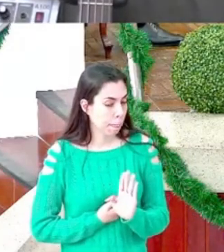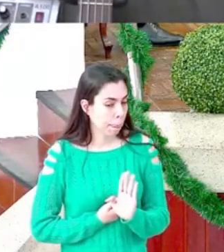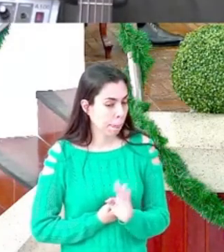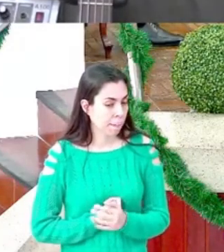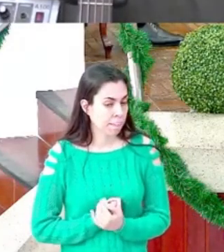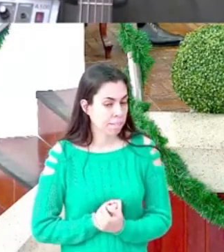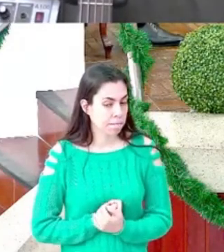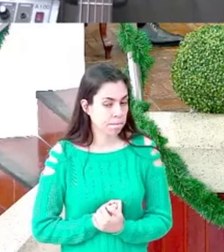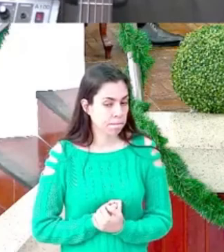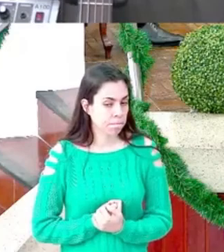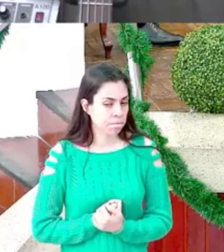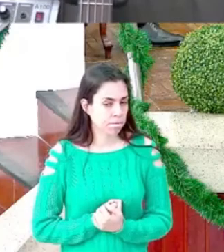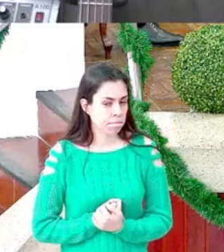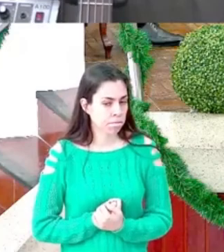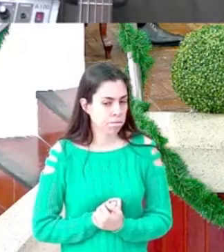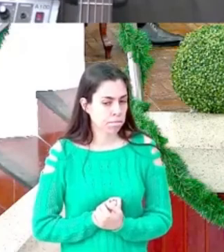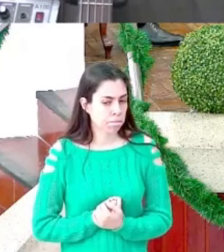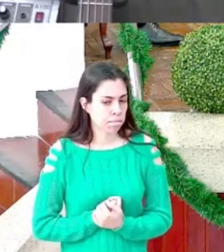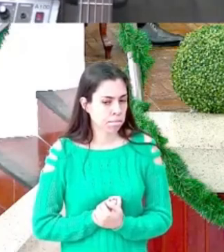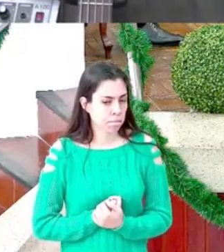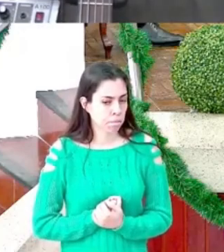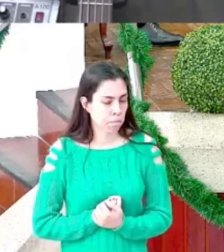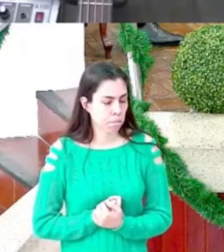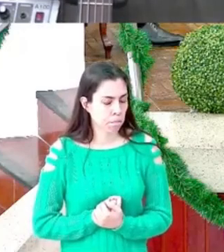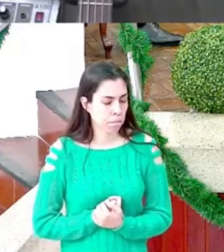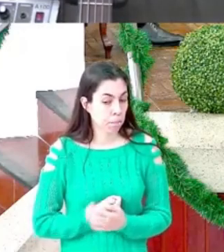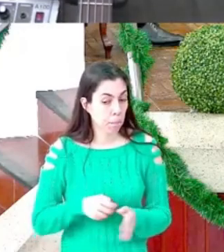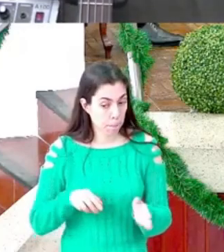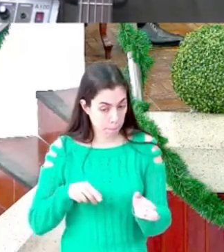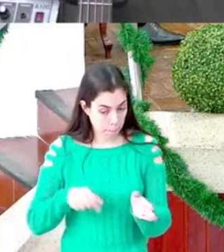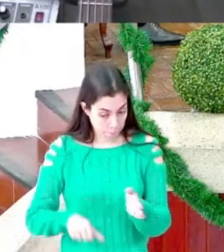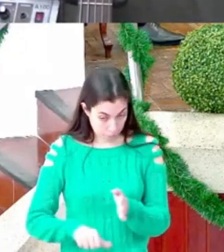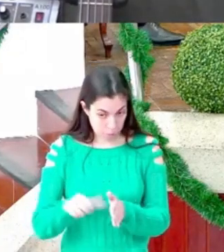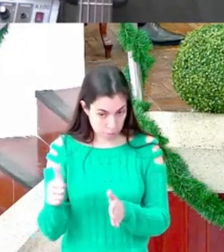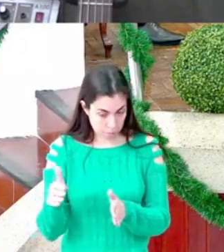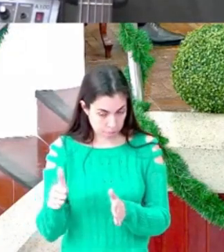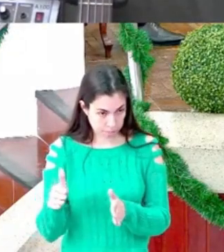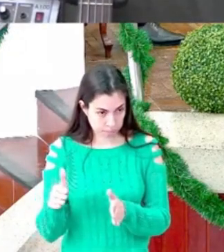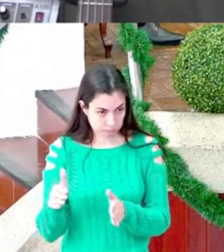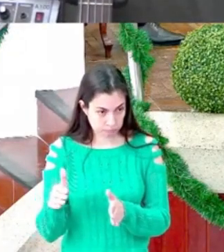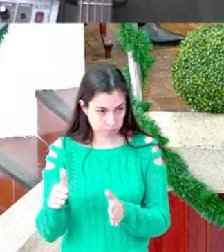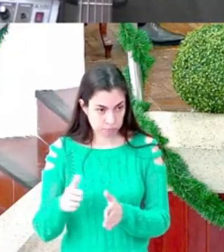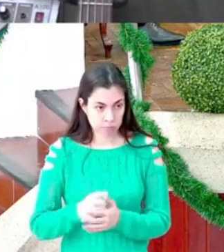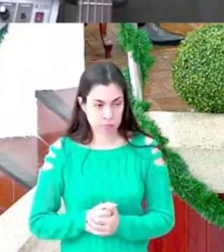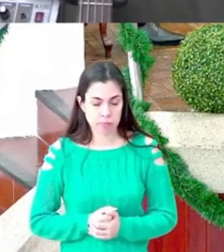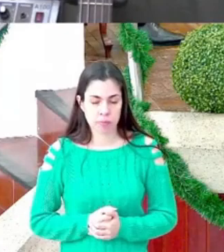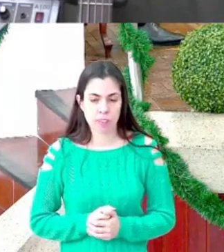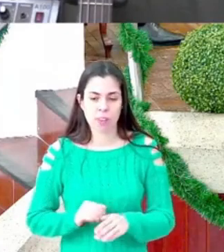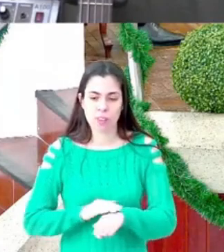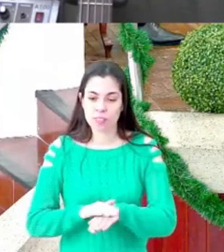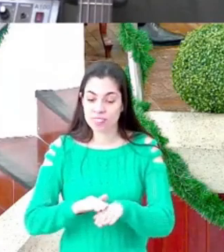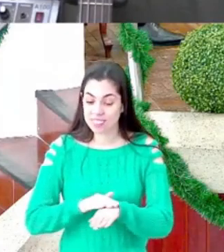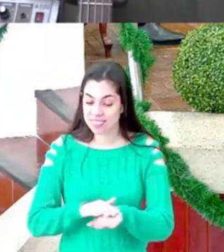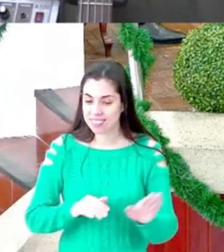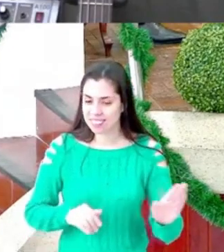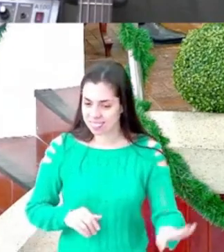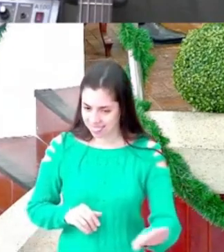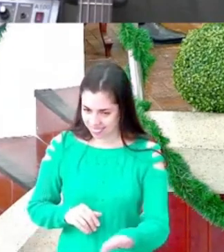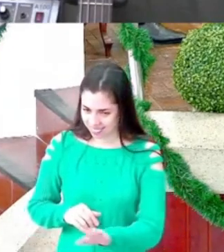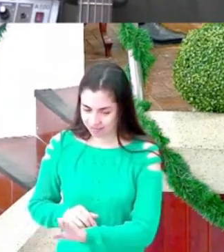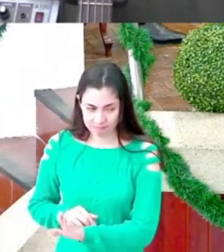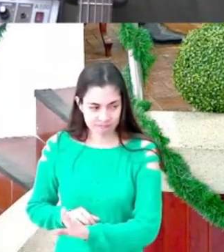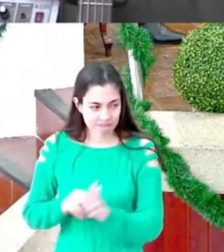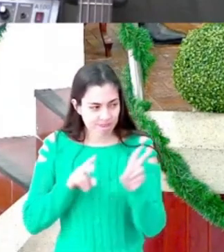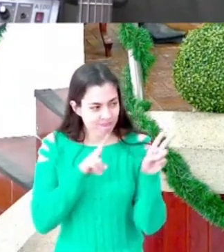introduzirmos a palavra dessa manhã, eu gostaria de me dirigir às nossas crianças. Deixe-me